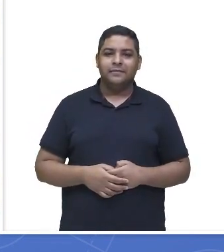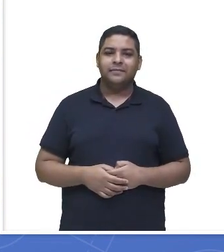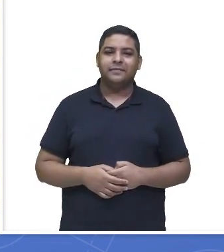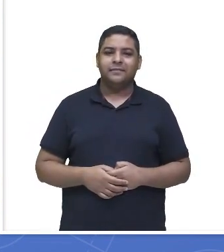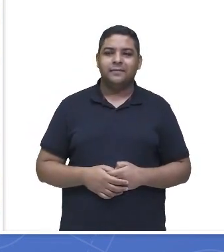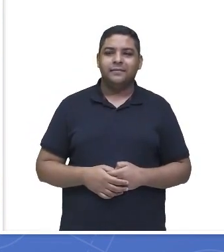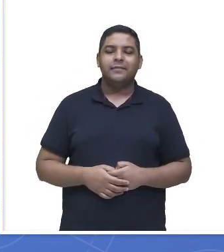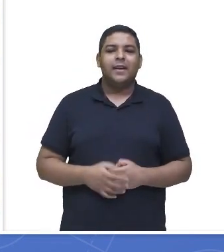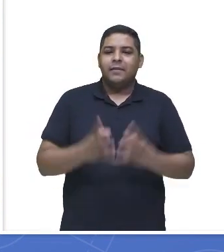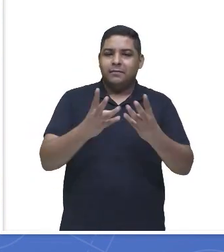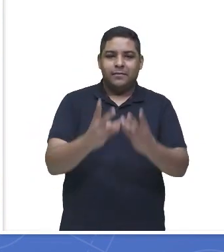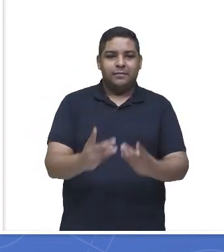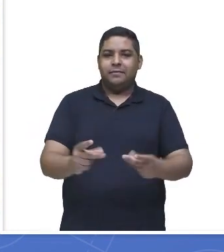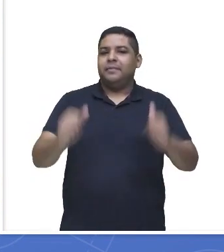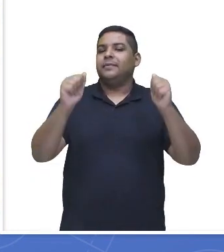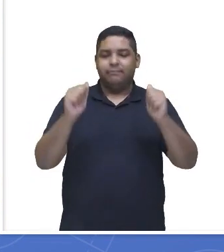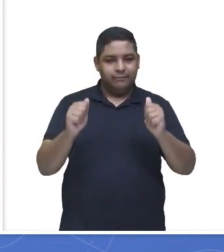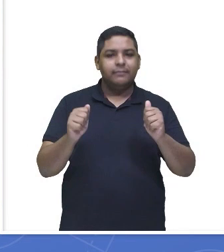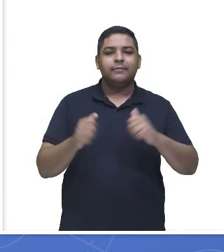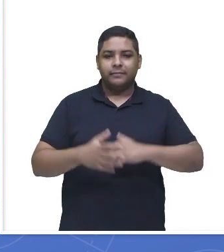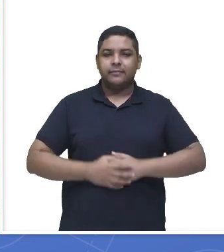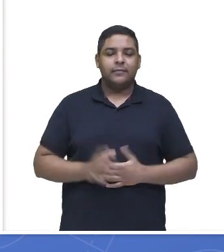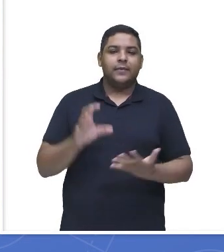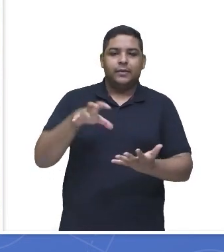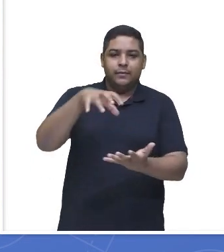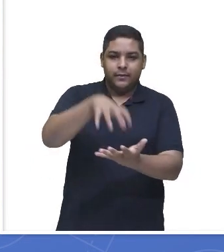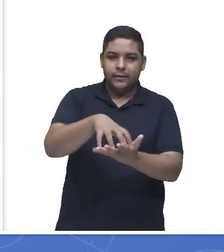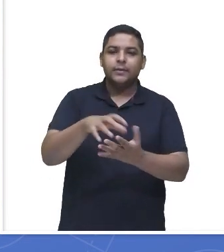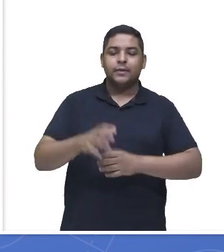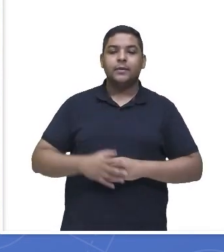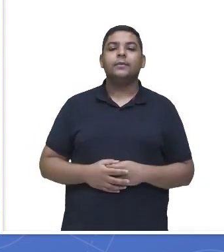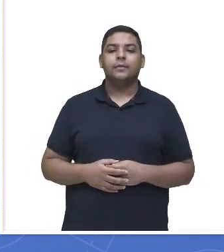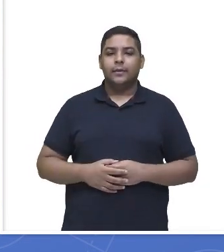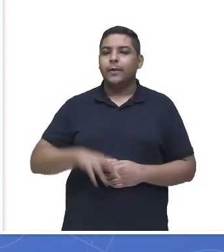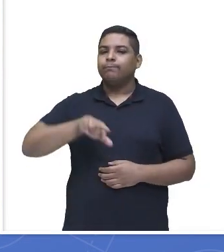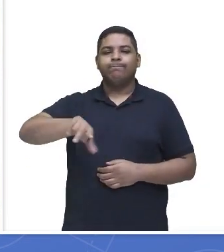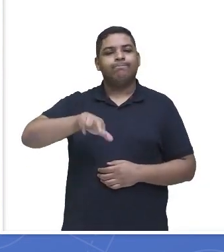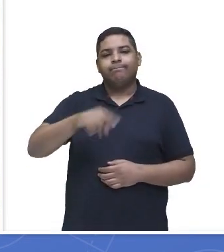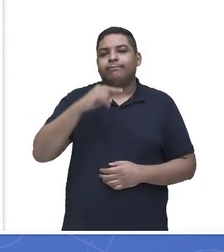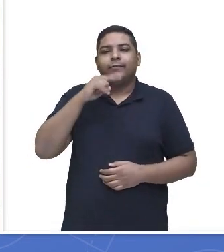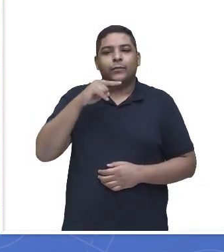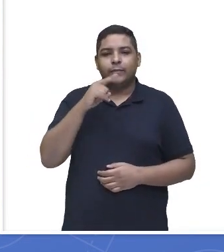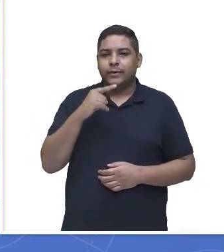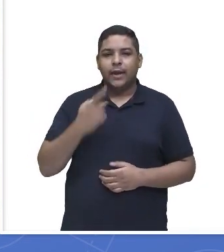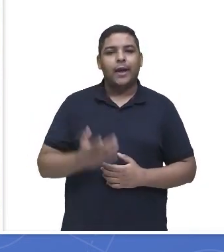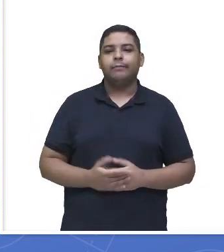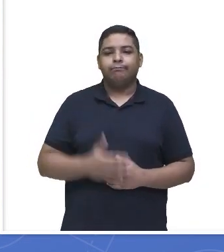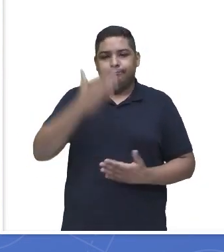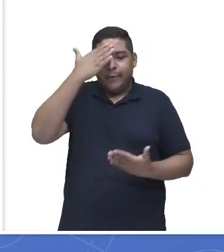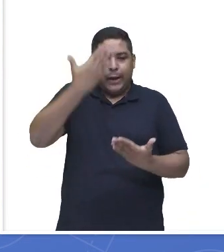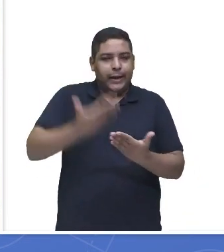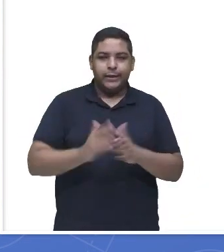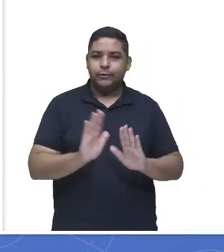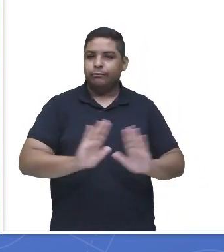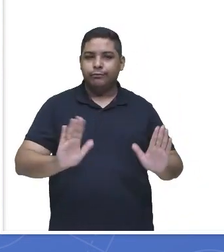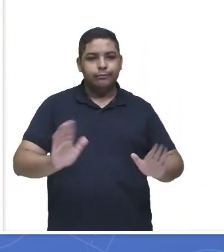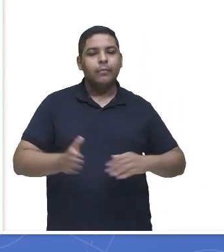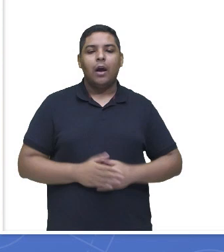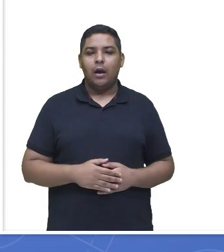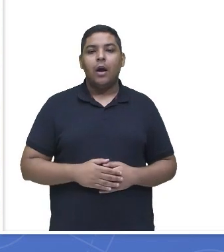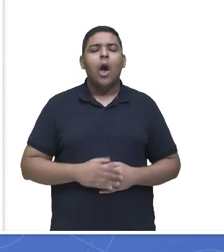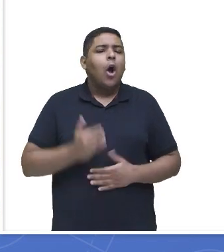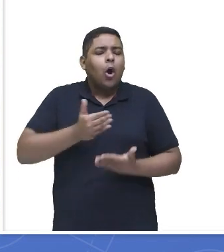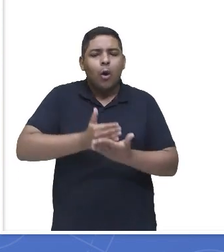essa ideia de que é o centro de tudo, não dá mais certo. Por quê? Porque eu estou começando a observar, eu melhorei